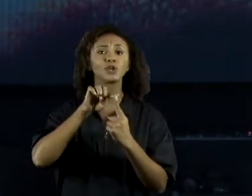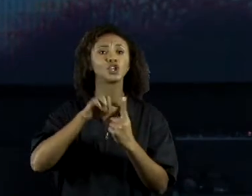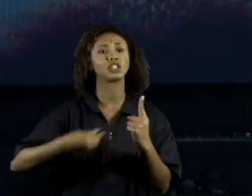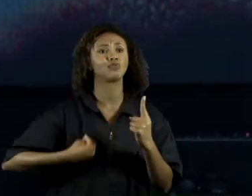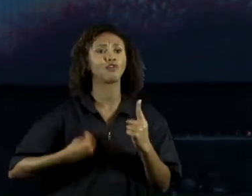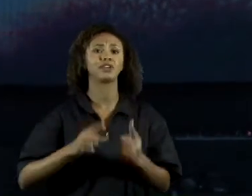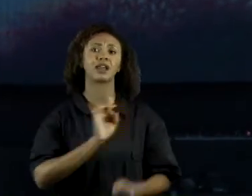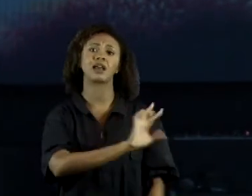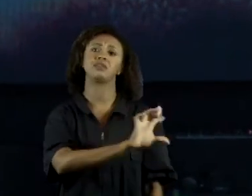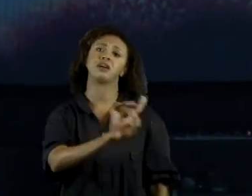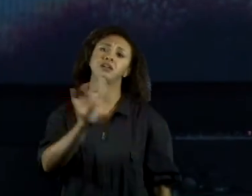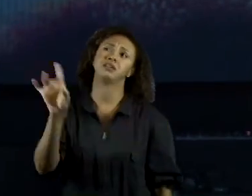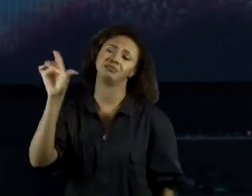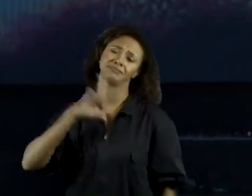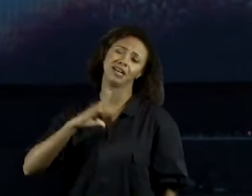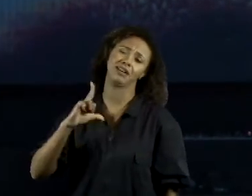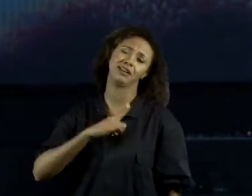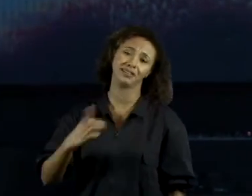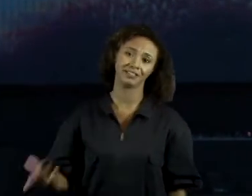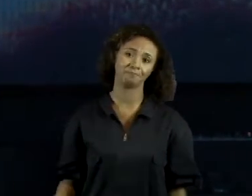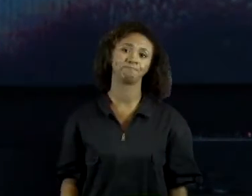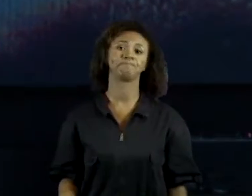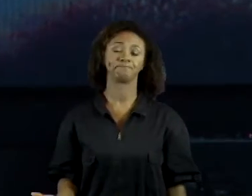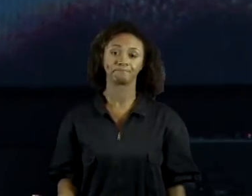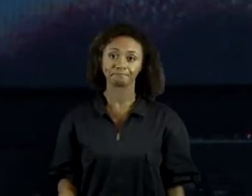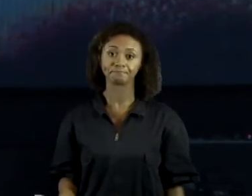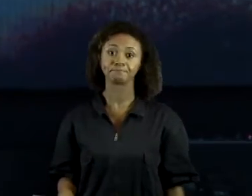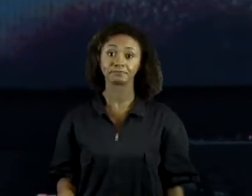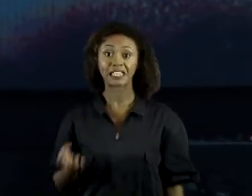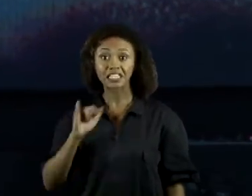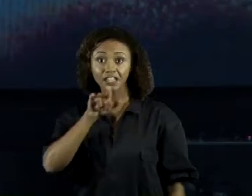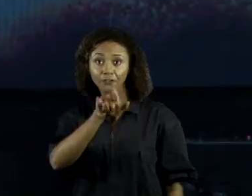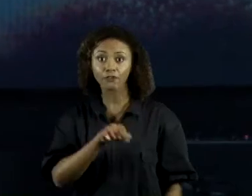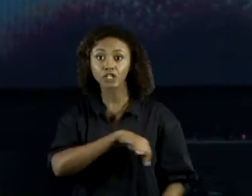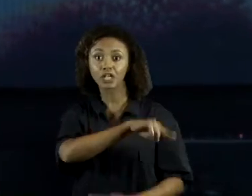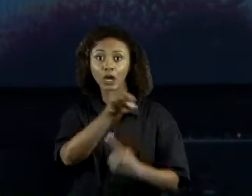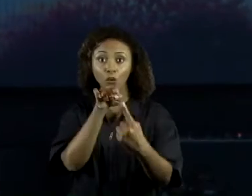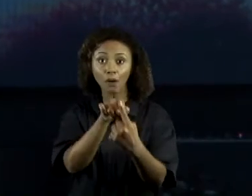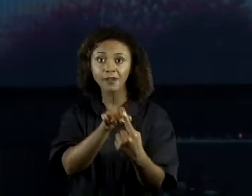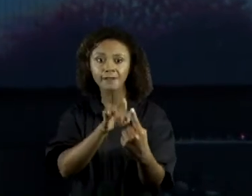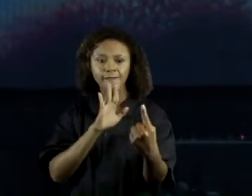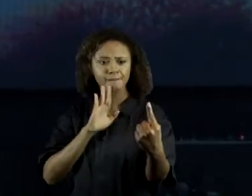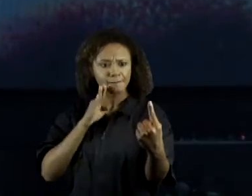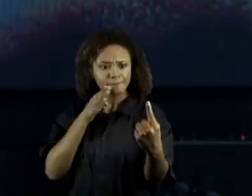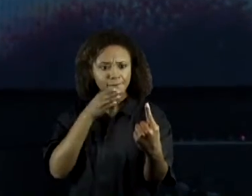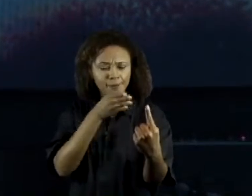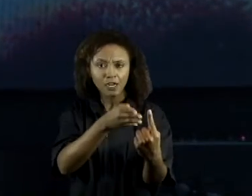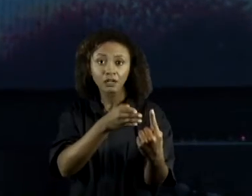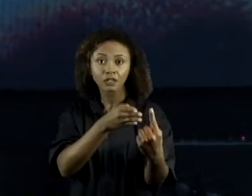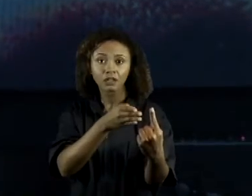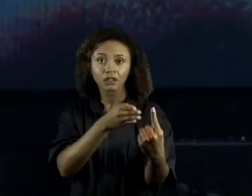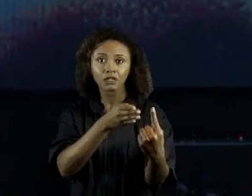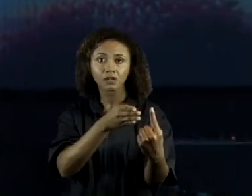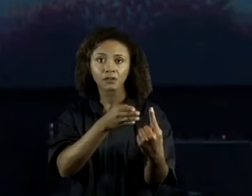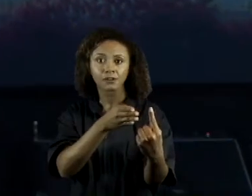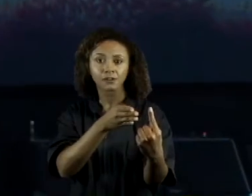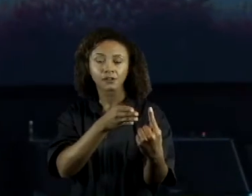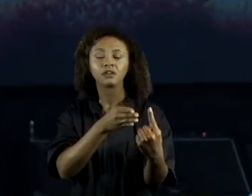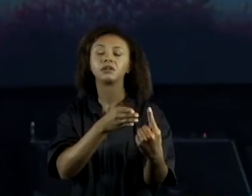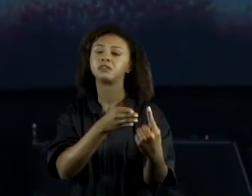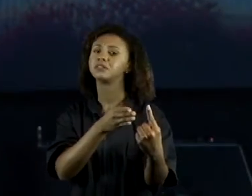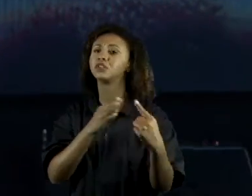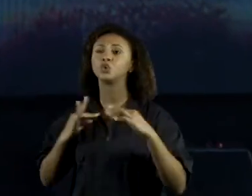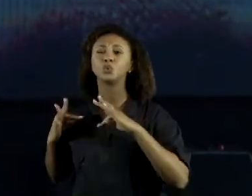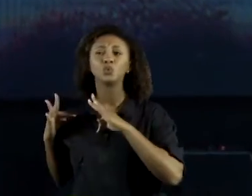minha vida. E quando você caminha para este propósito, todas as